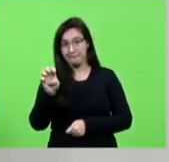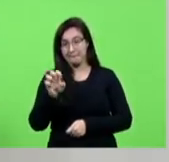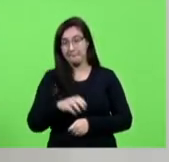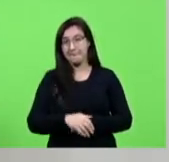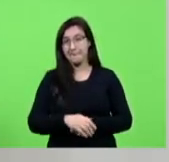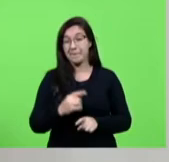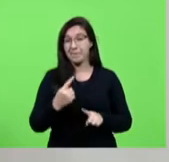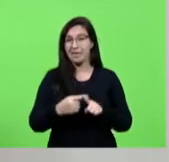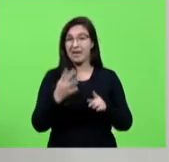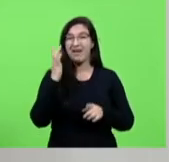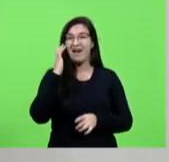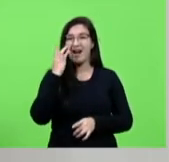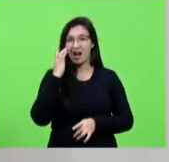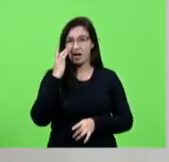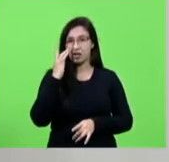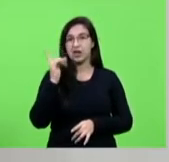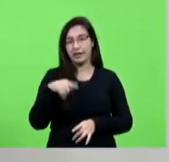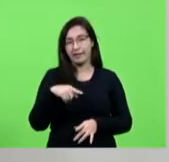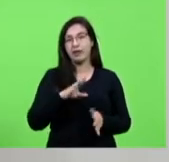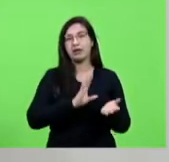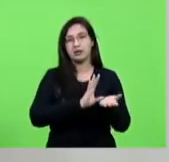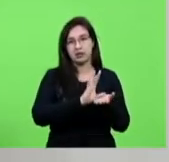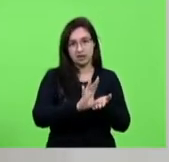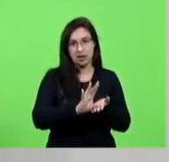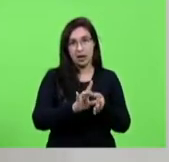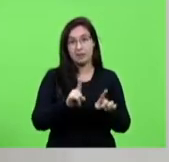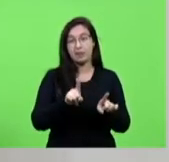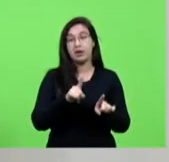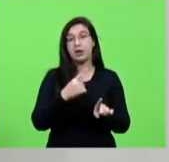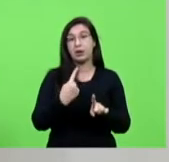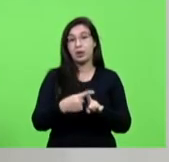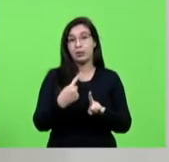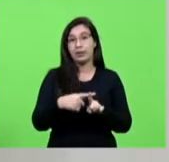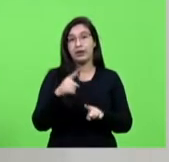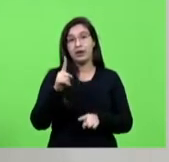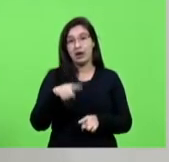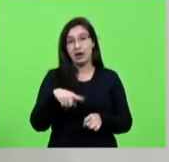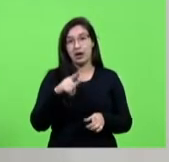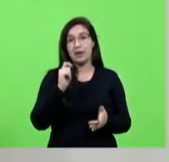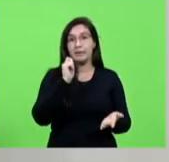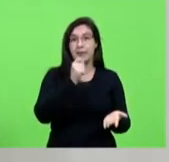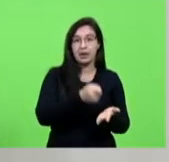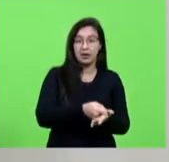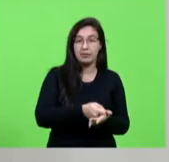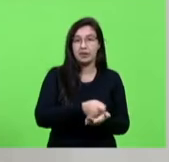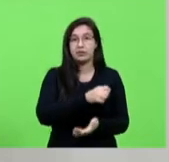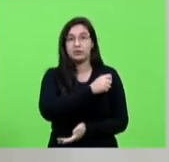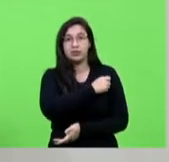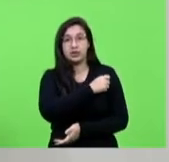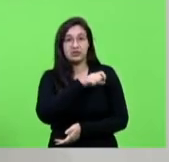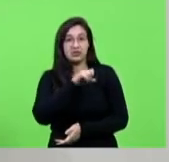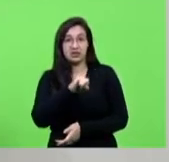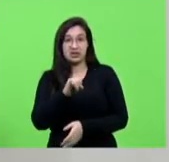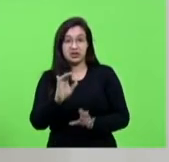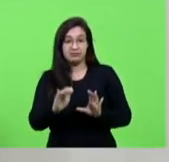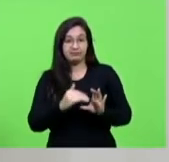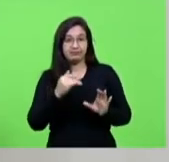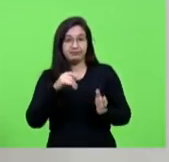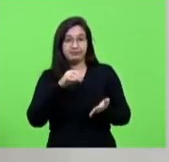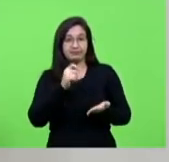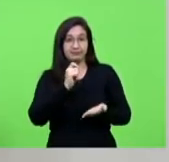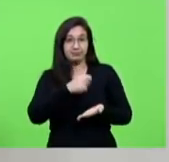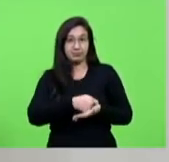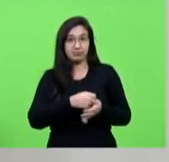receber, que é destinado à folha de pagamento dos alunos, se eles não receberem, aí eles vão